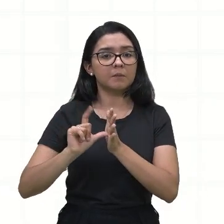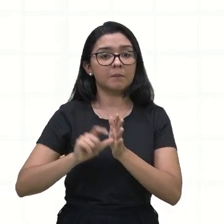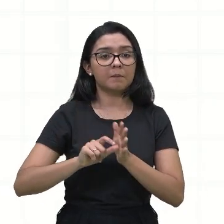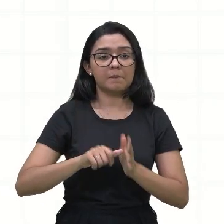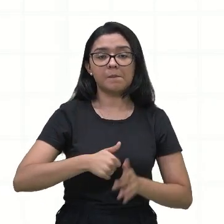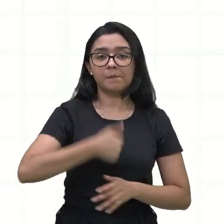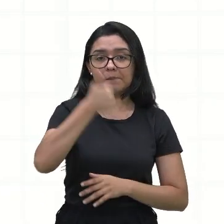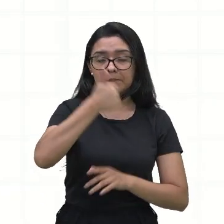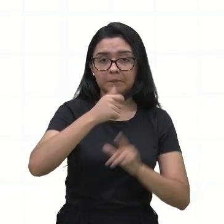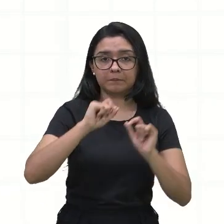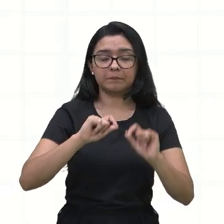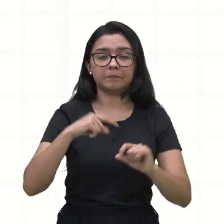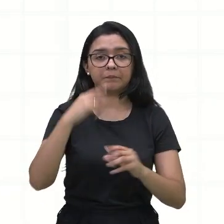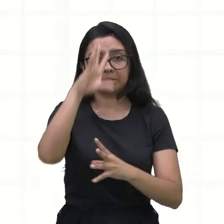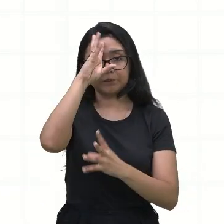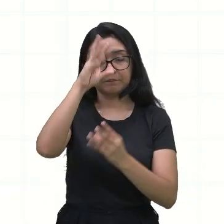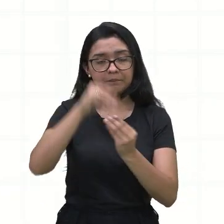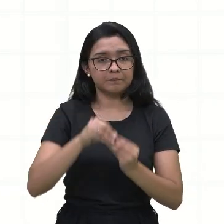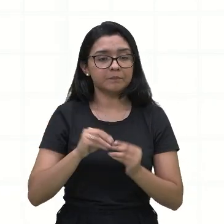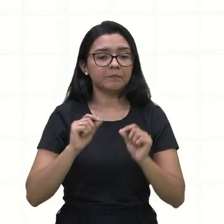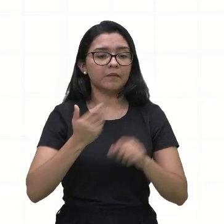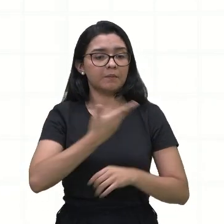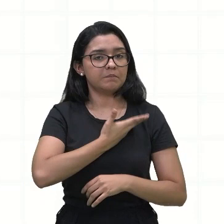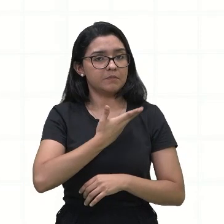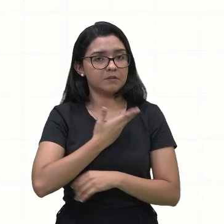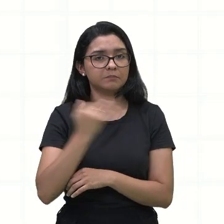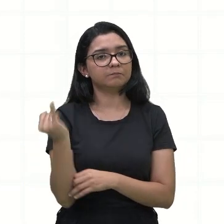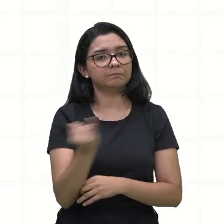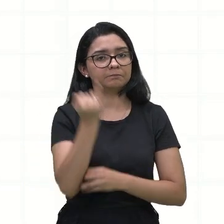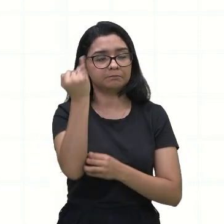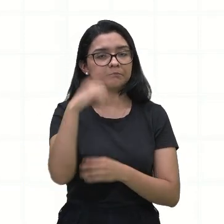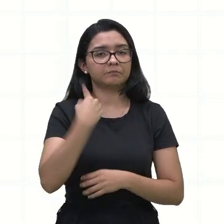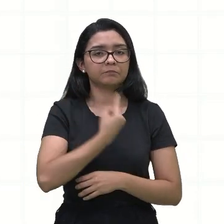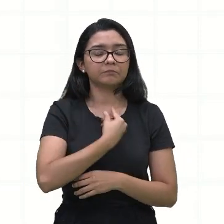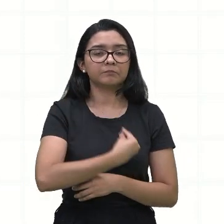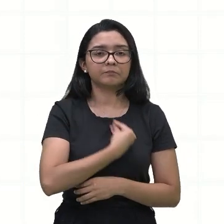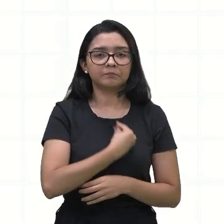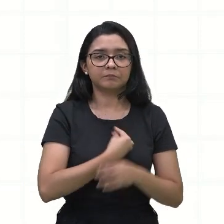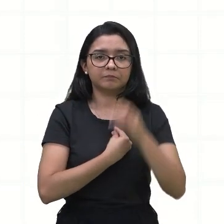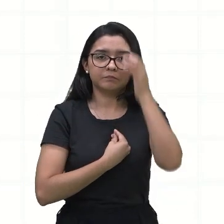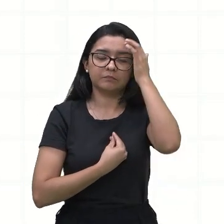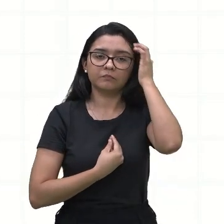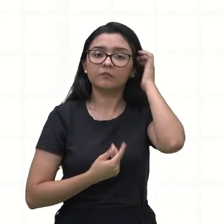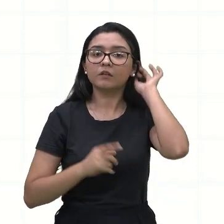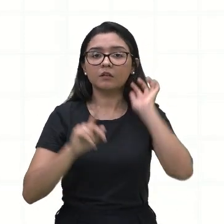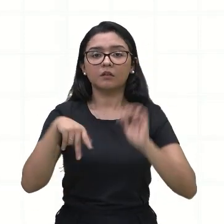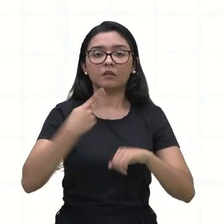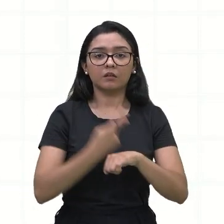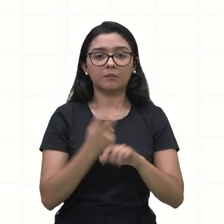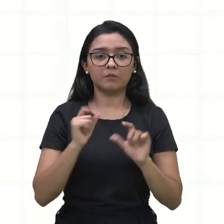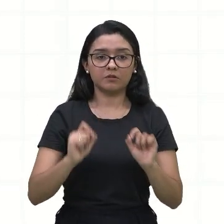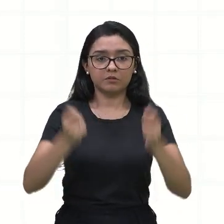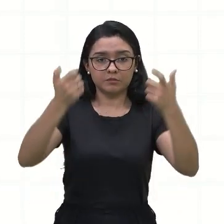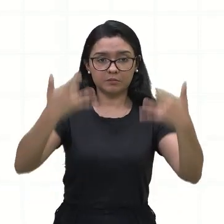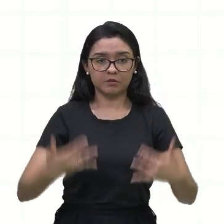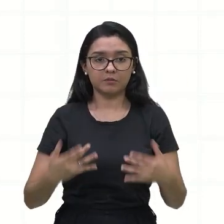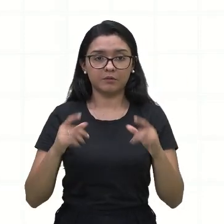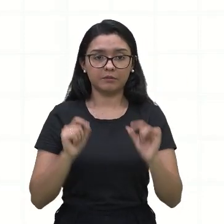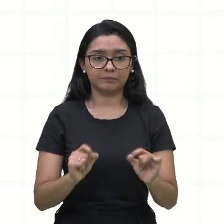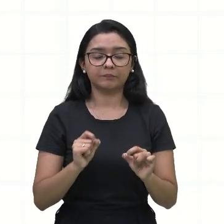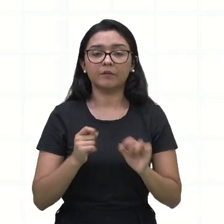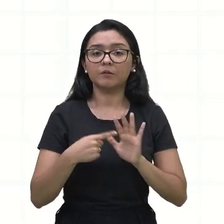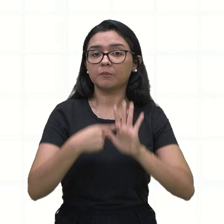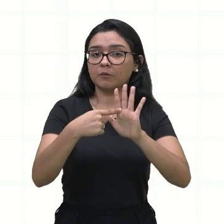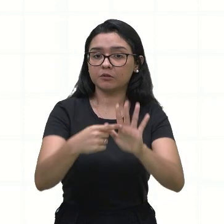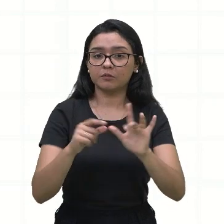é essencial compreender que a amizade é uma das coisas mais valiosas que podemos ter. Aí ele vem aqui e ele